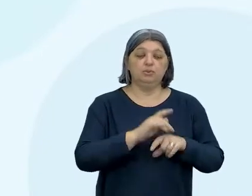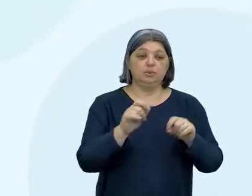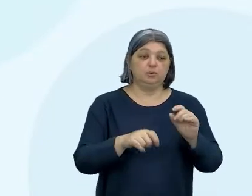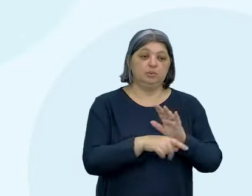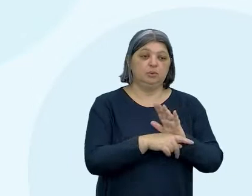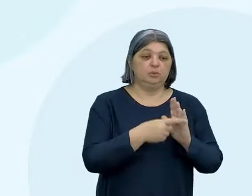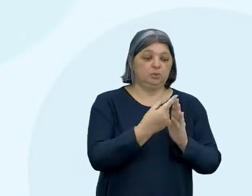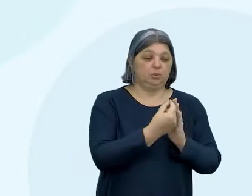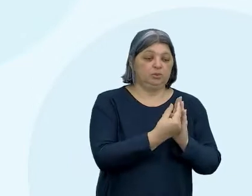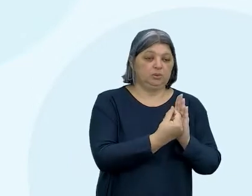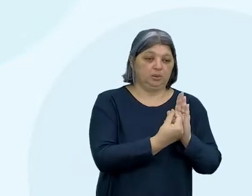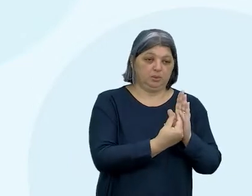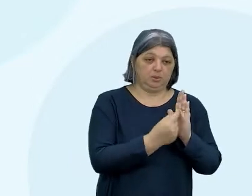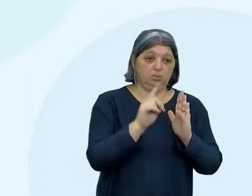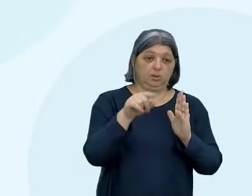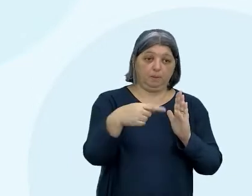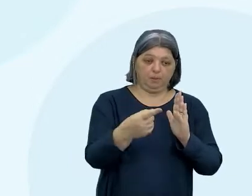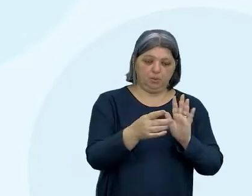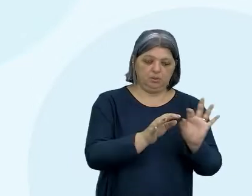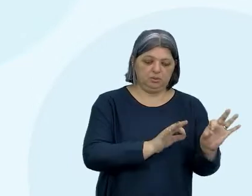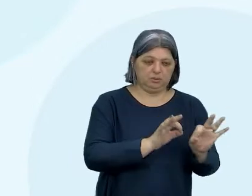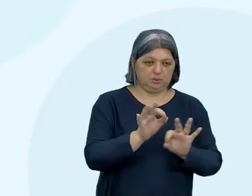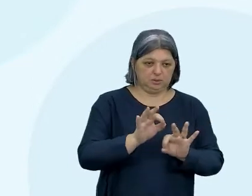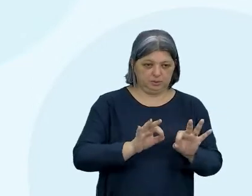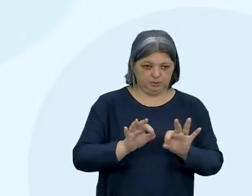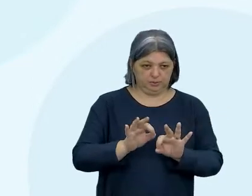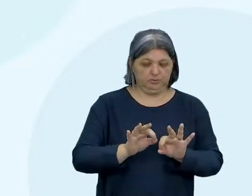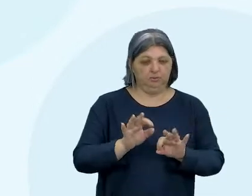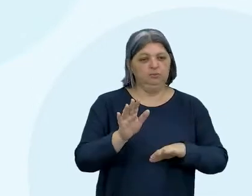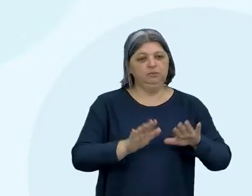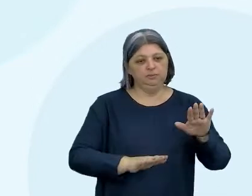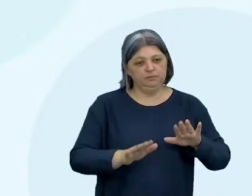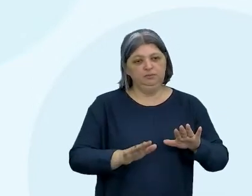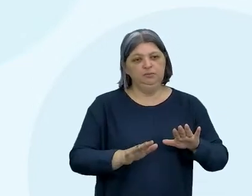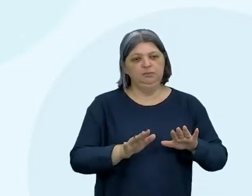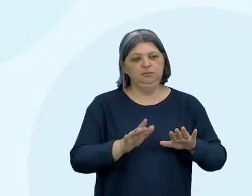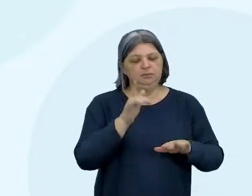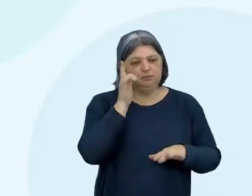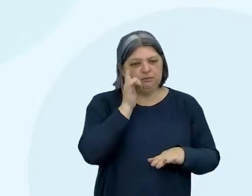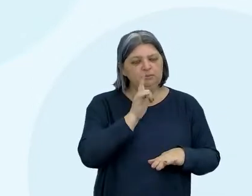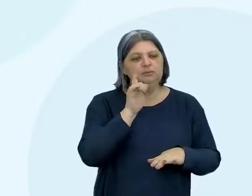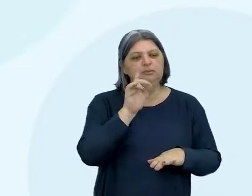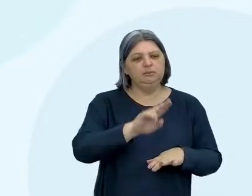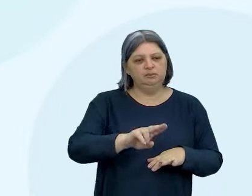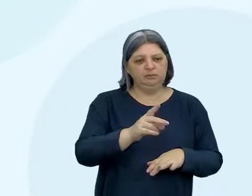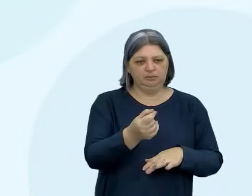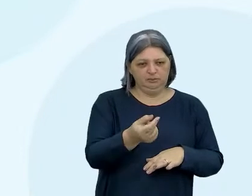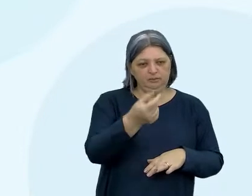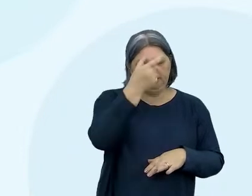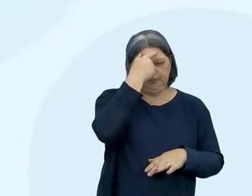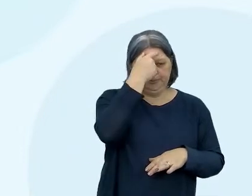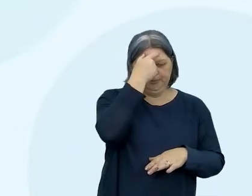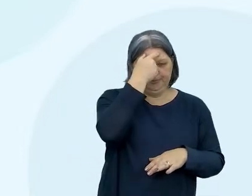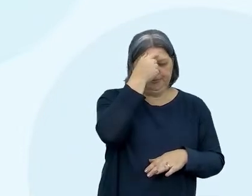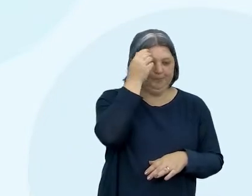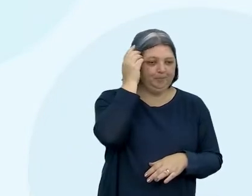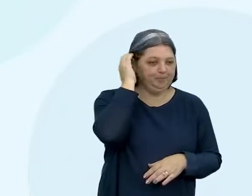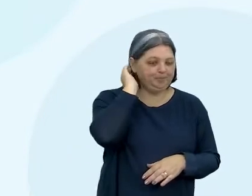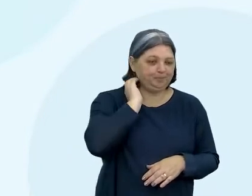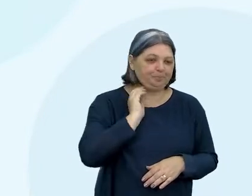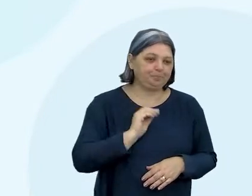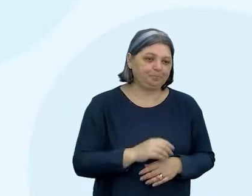planeja, talvez fique mais fácil para nós na hora de usar o dinheiro com consciência. Então, pensando